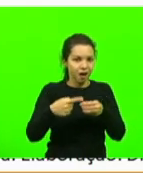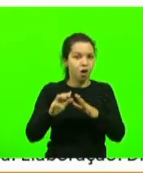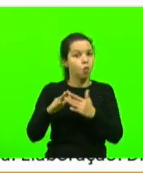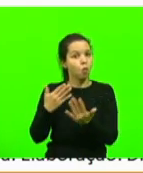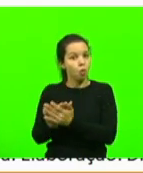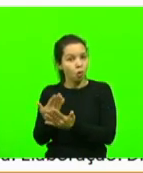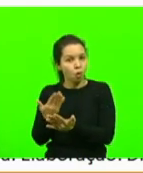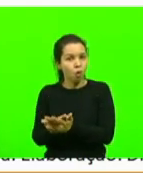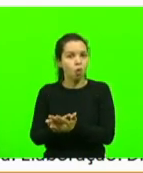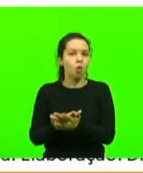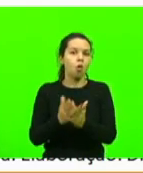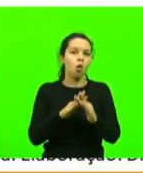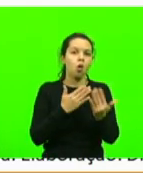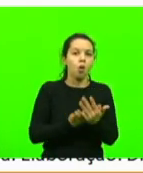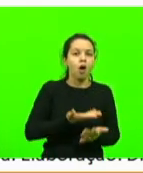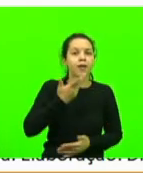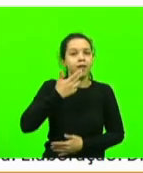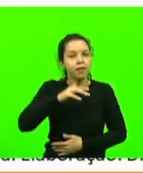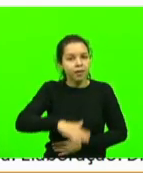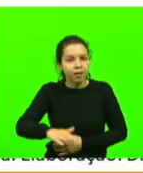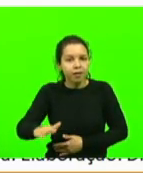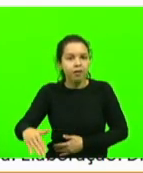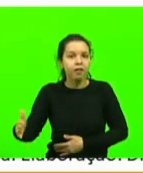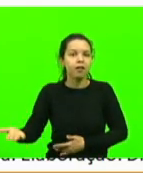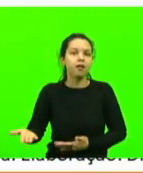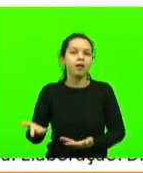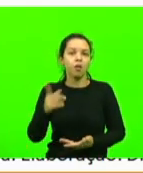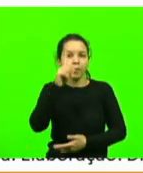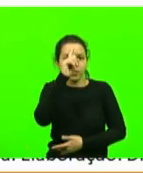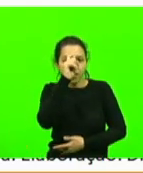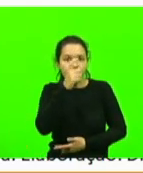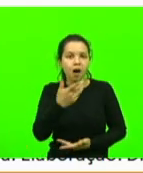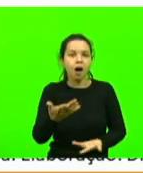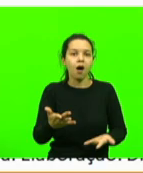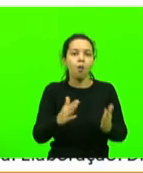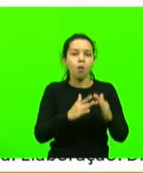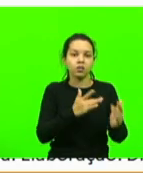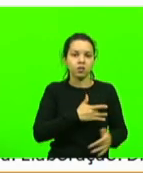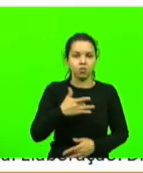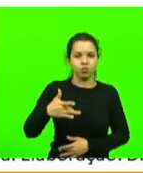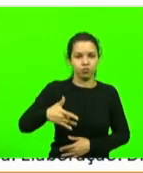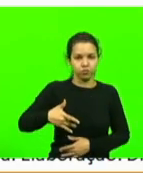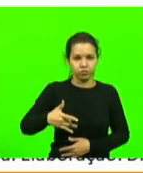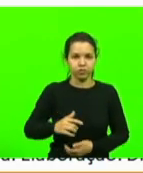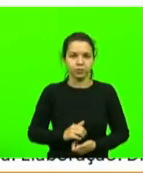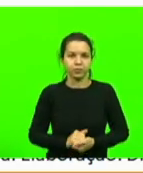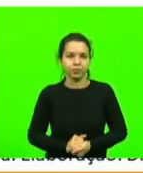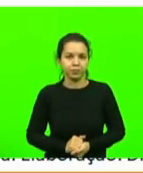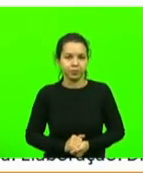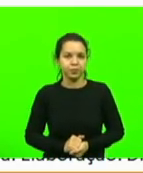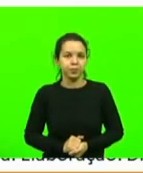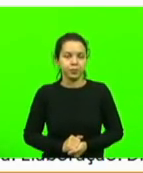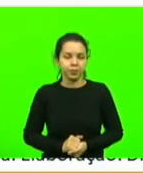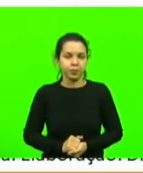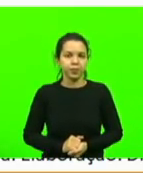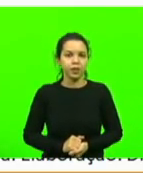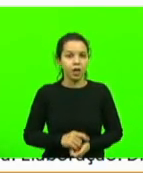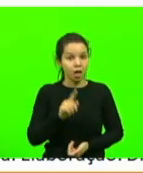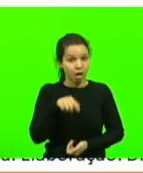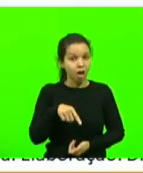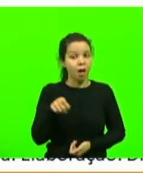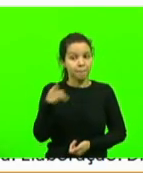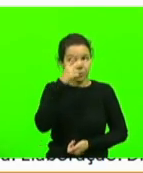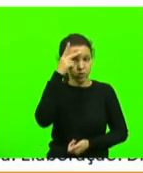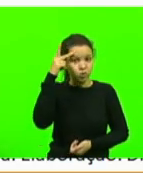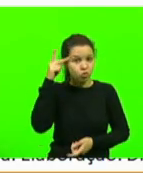escolas as creches hospitais os postos de saúde e são é são essas pessoas que estão na